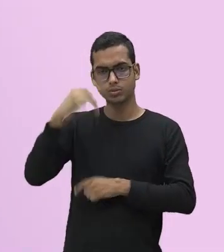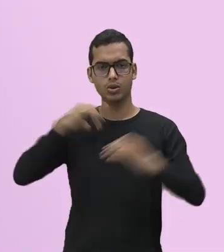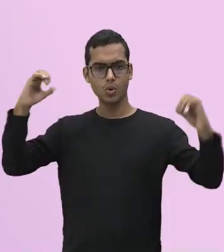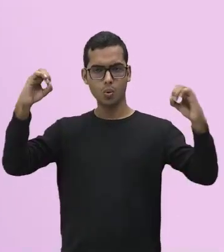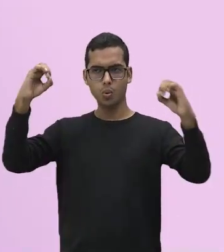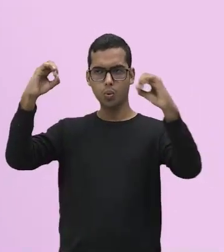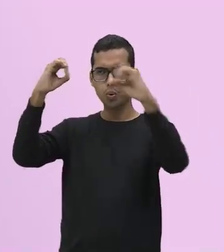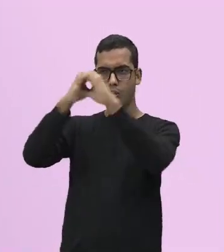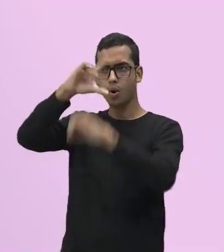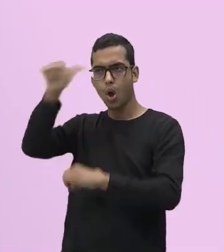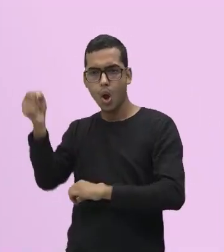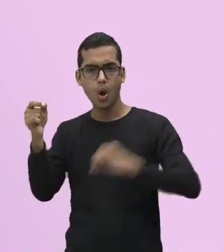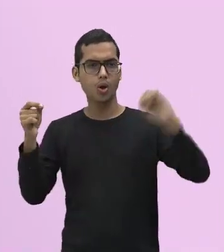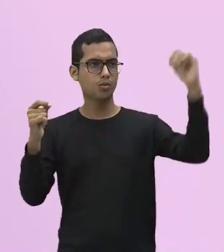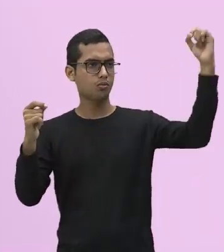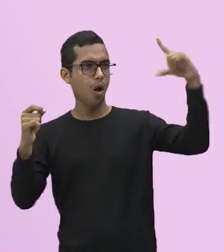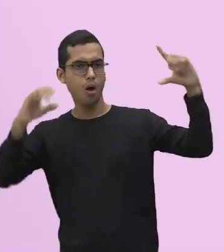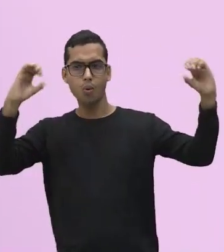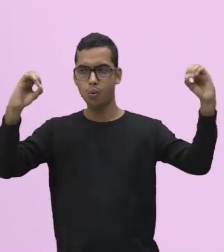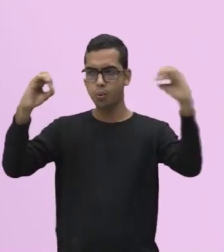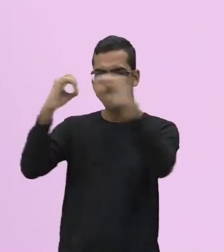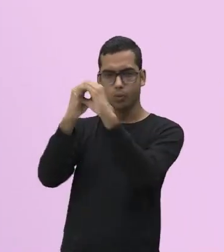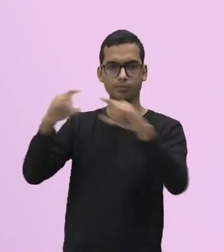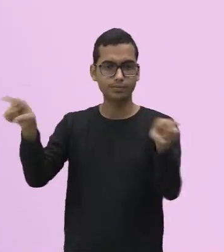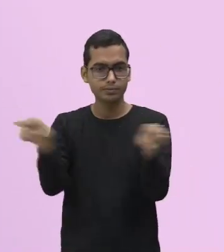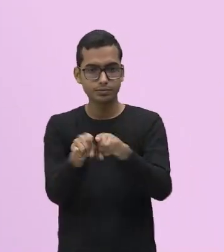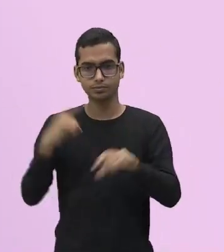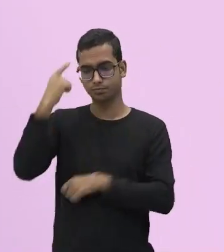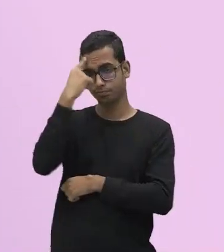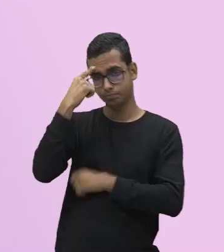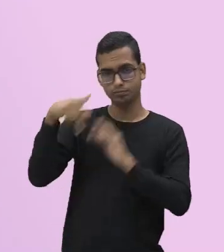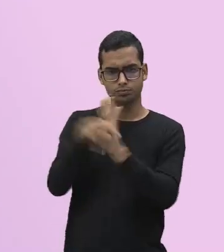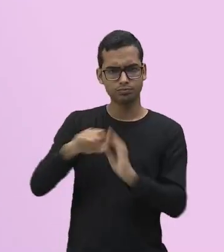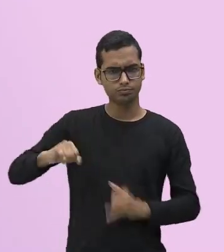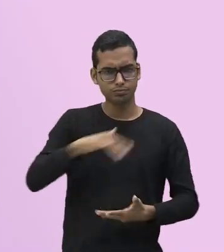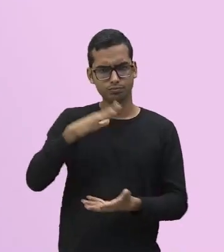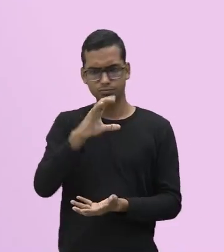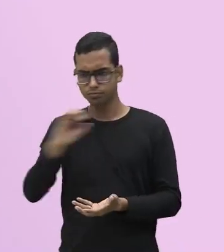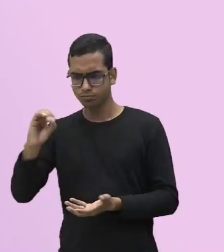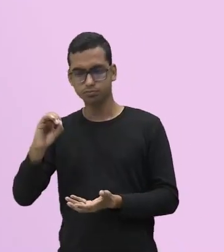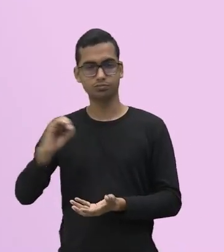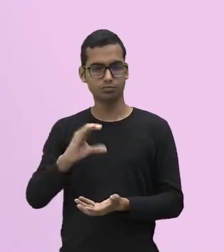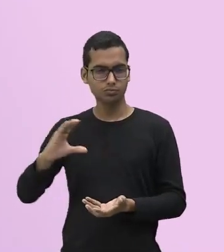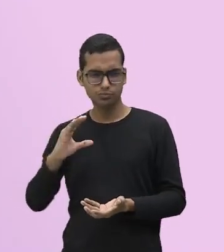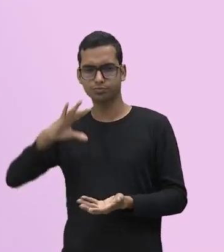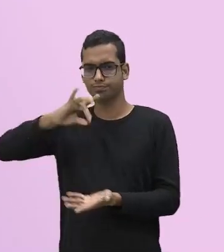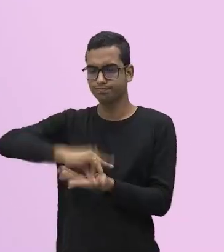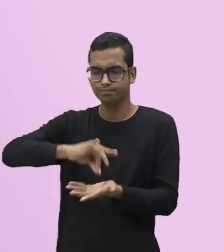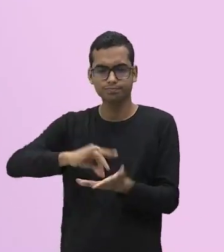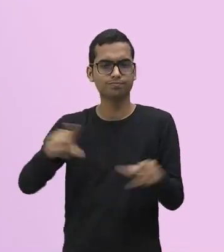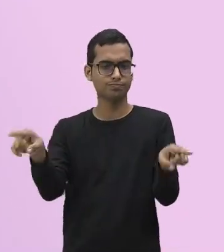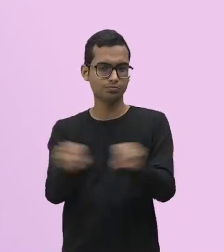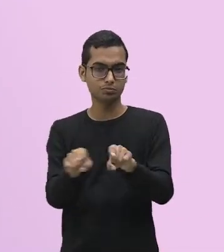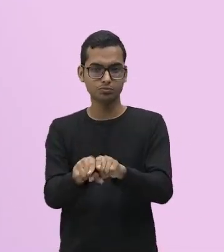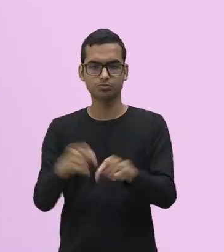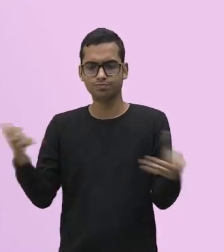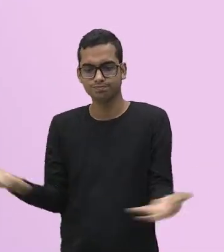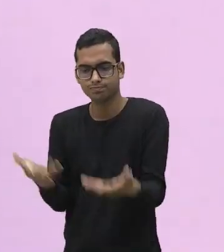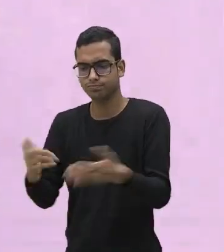Legado. A influência de Tales de Mileto no pensamento ocidental é imensa. Ele inspirou uma geração de